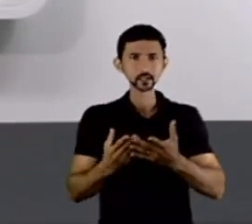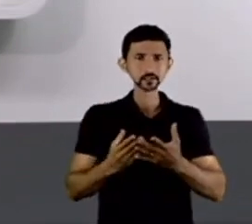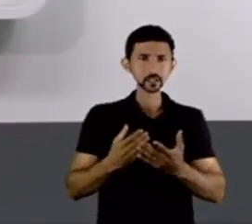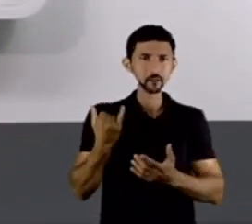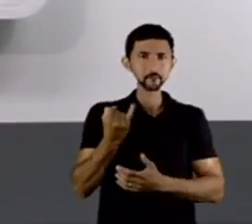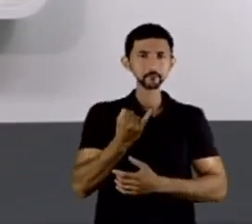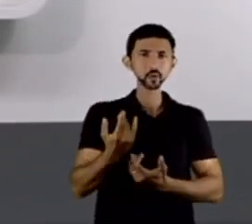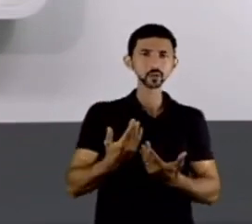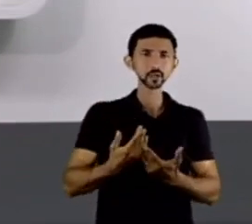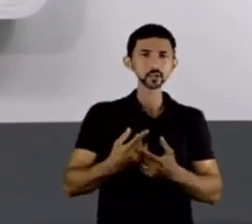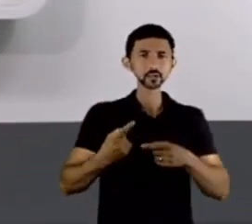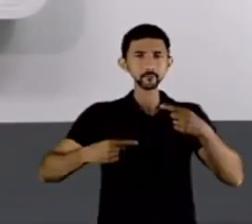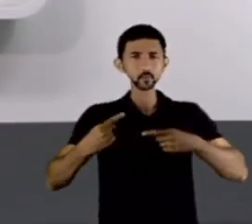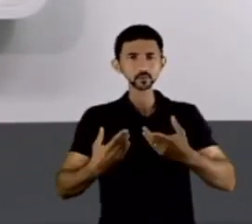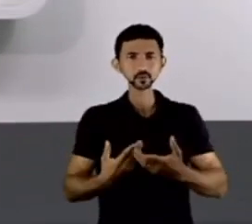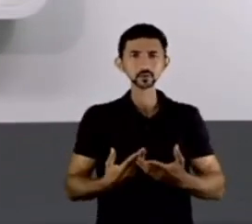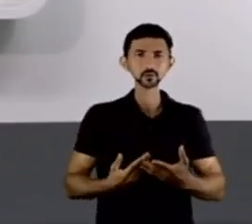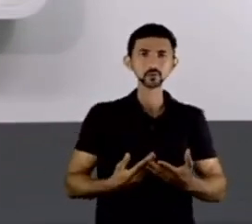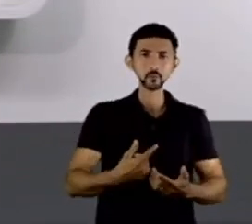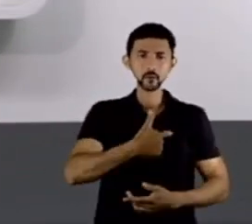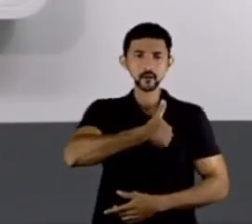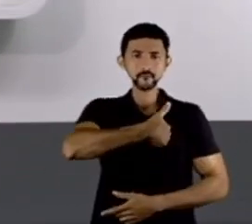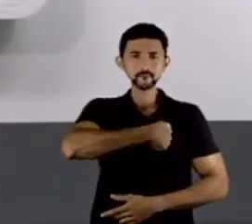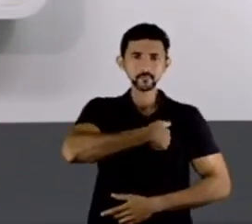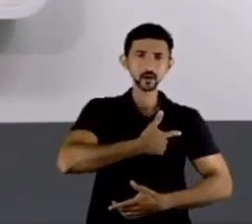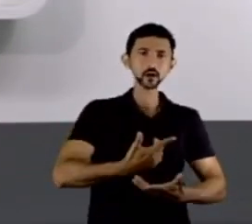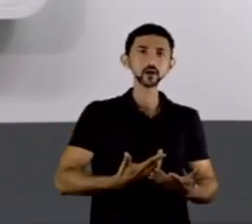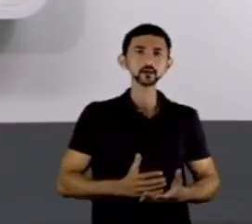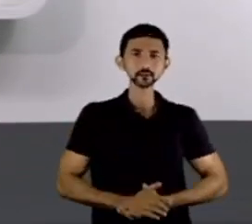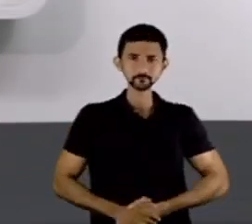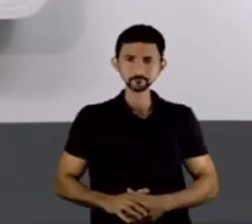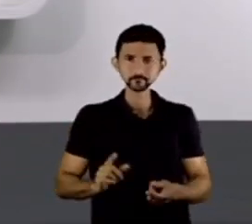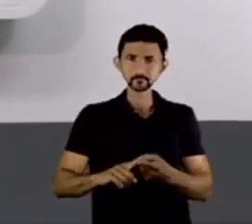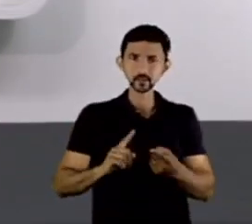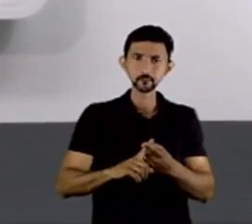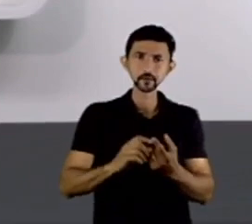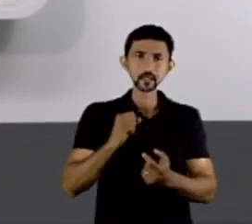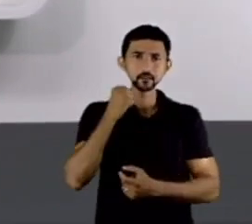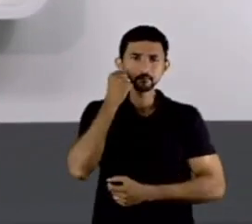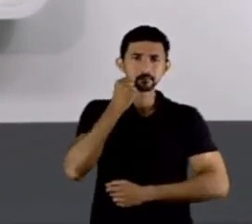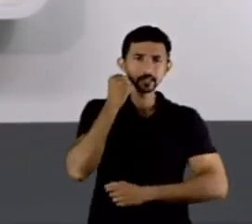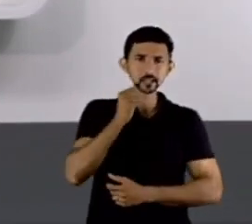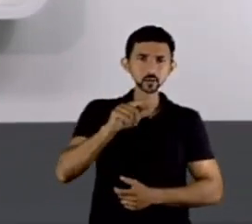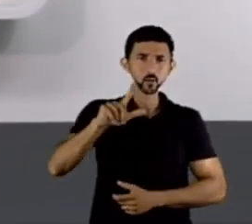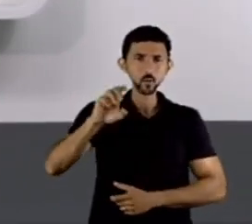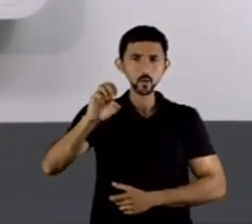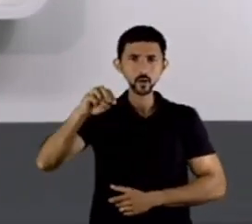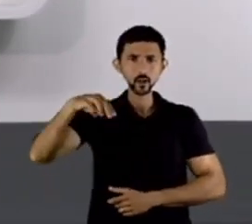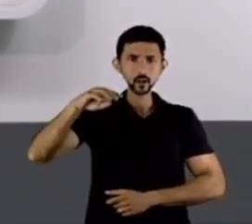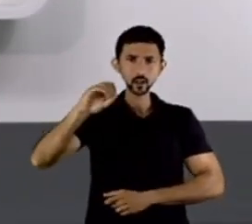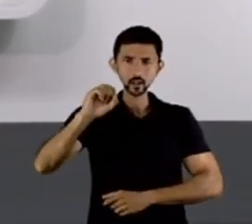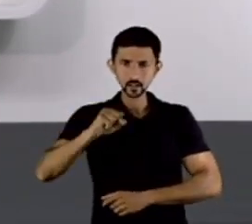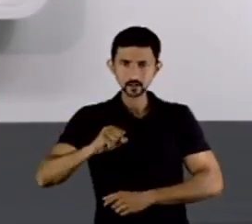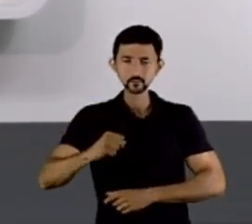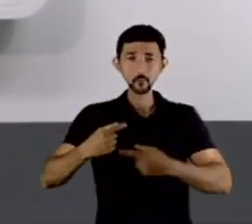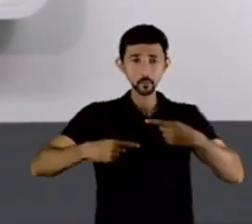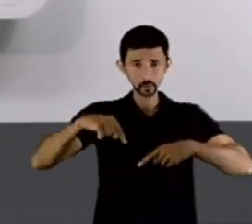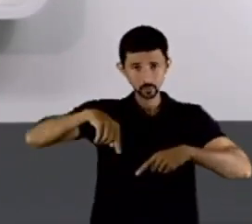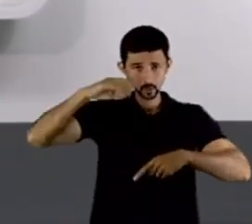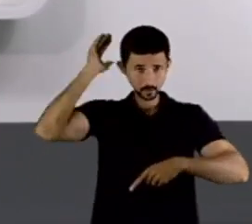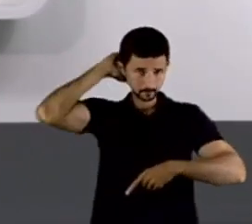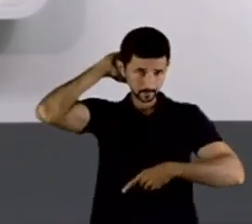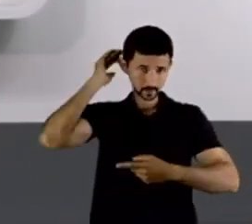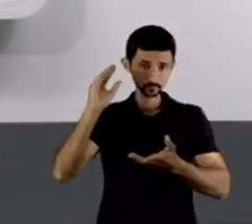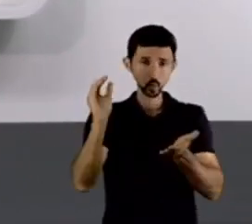políticos. Presidente Vargas, né, senador Lemos foi um político paraense, né? Então eles sempre colocam